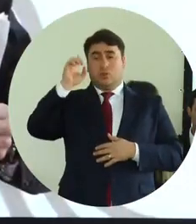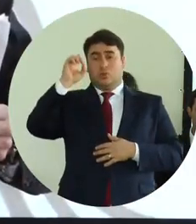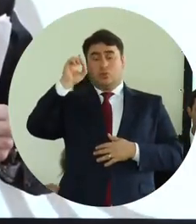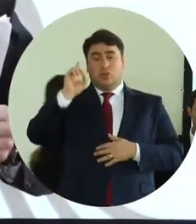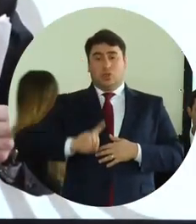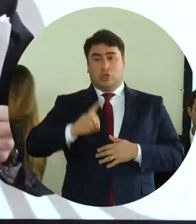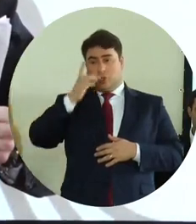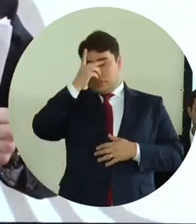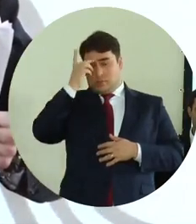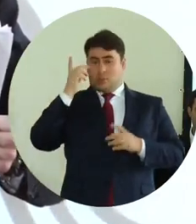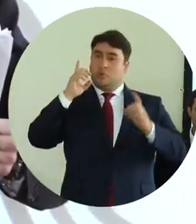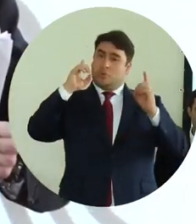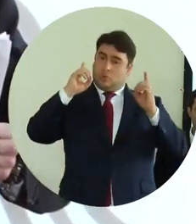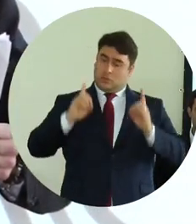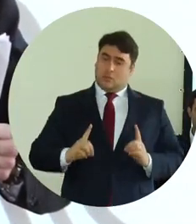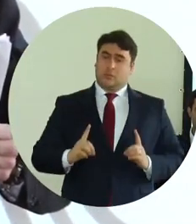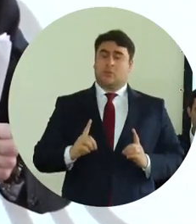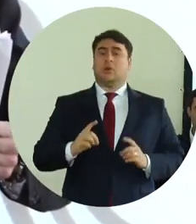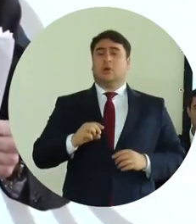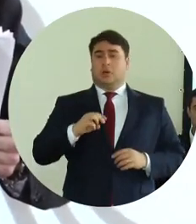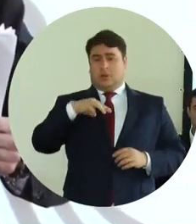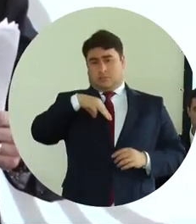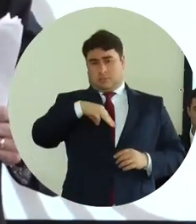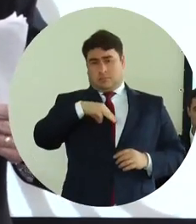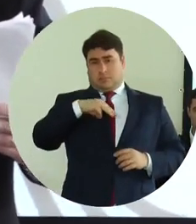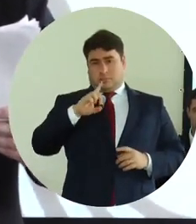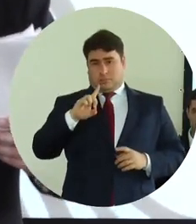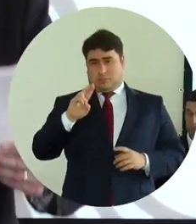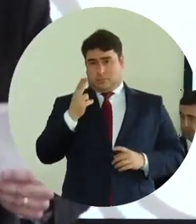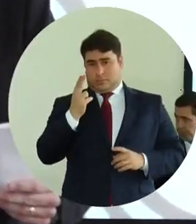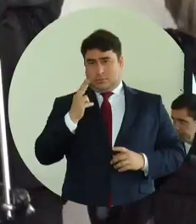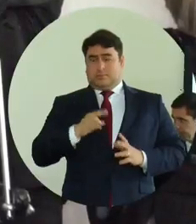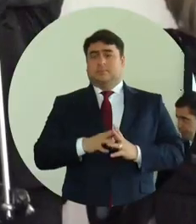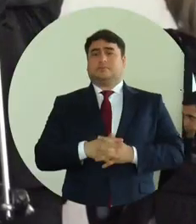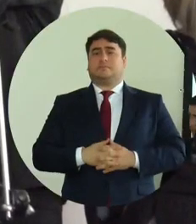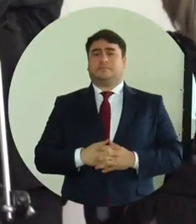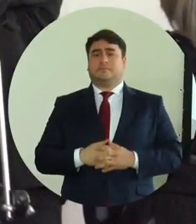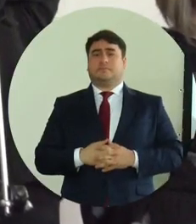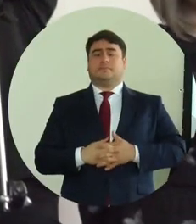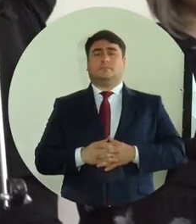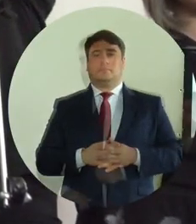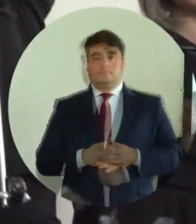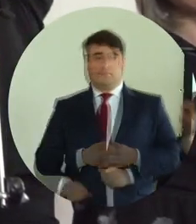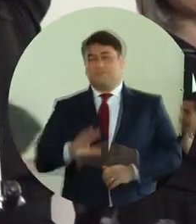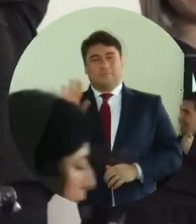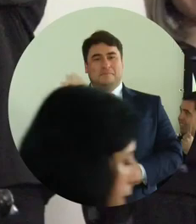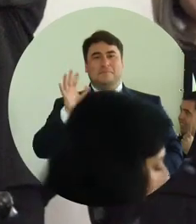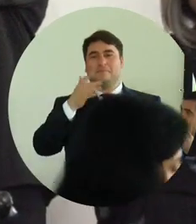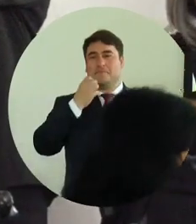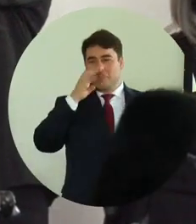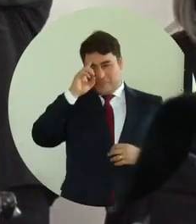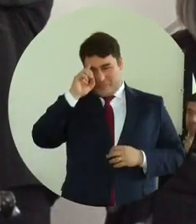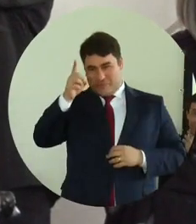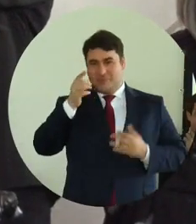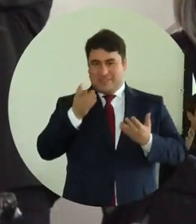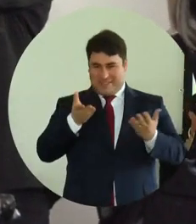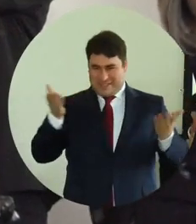da Pessoa com Deficiência do Ministério dos Direitos Humanos. Gente, bom dia.